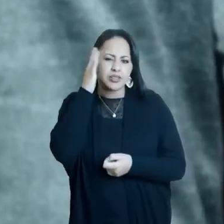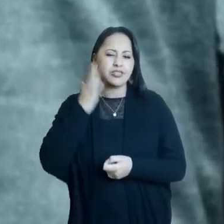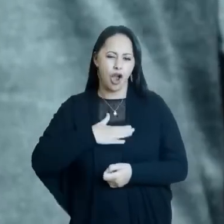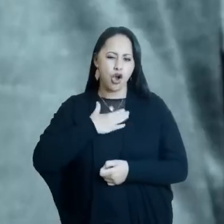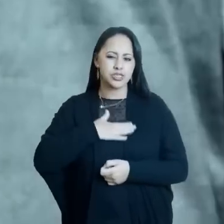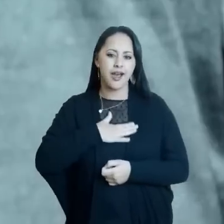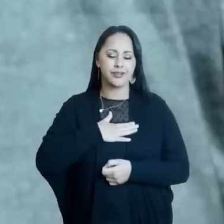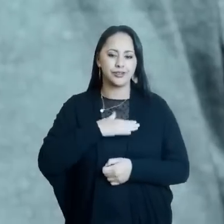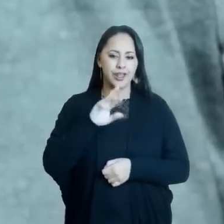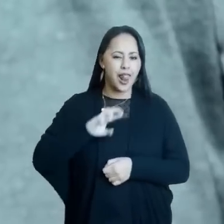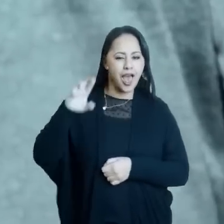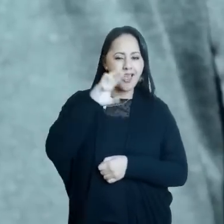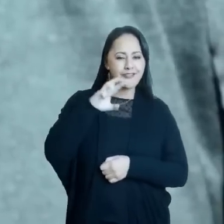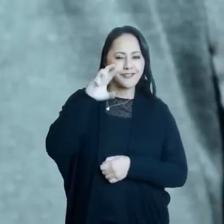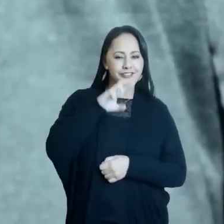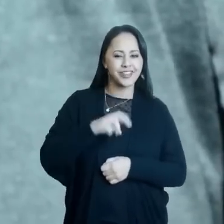curtindo?